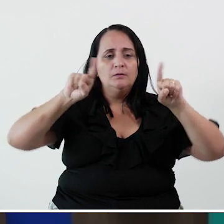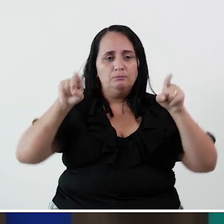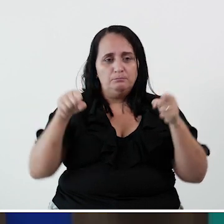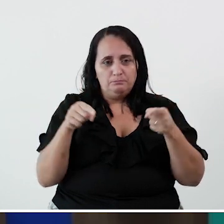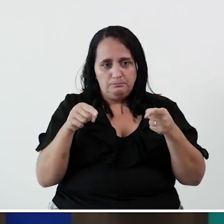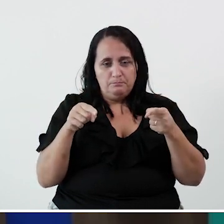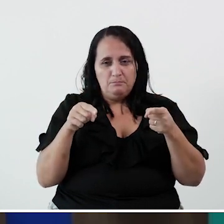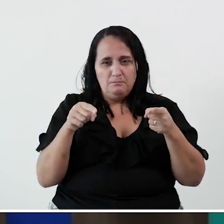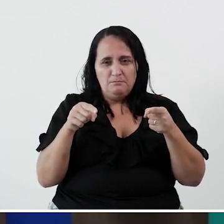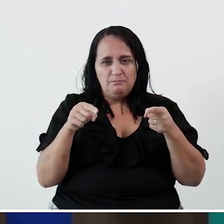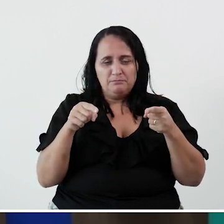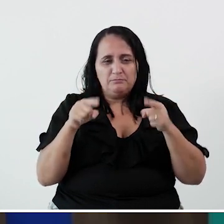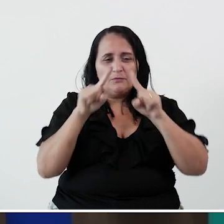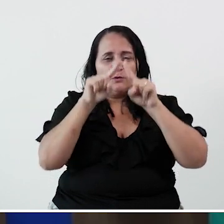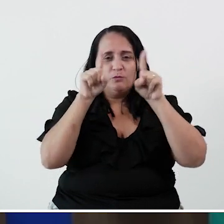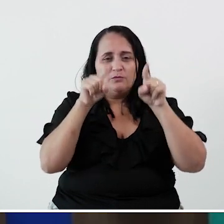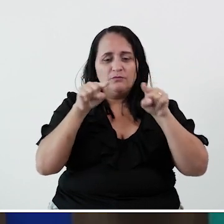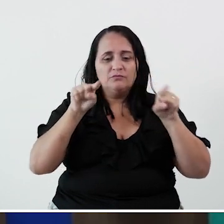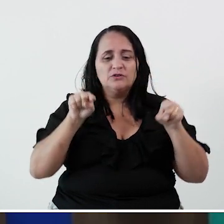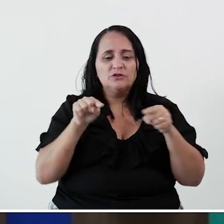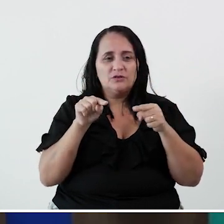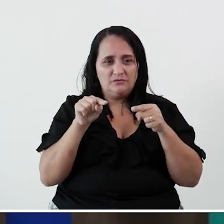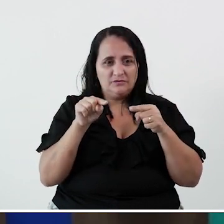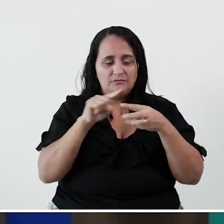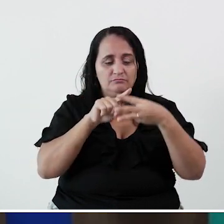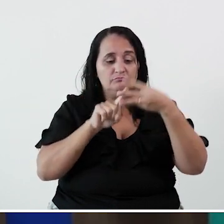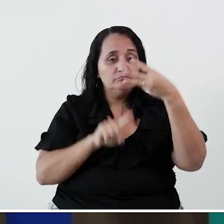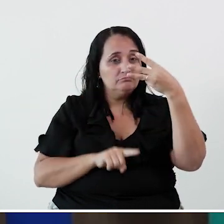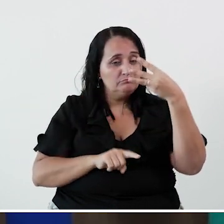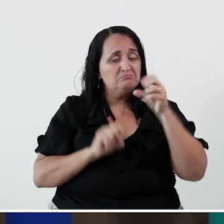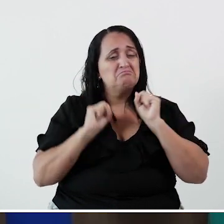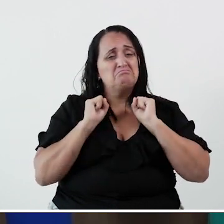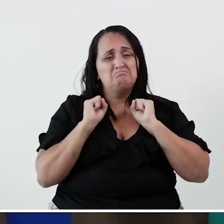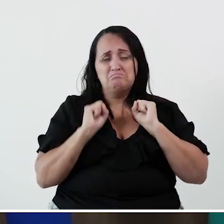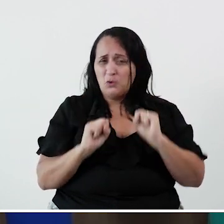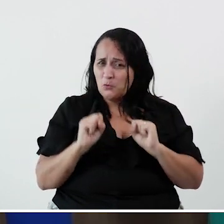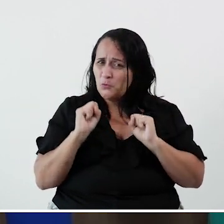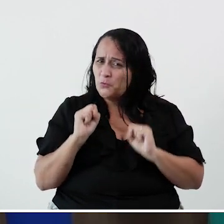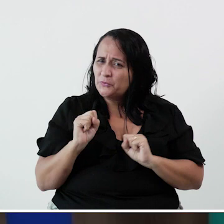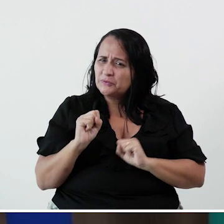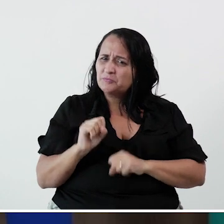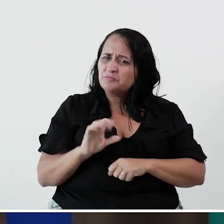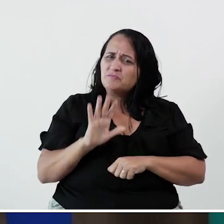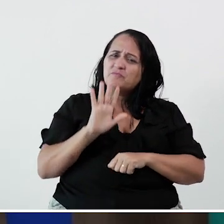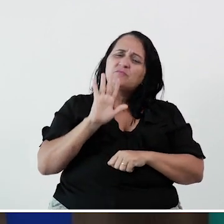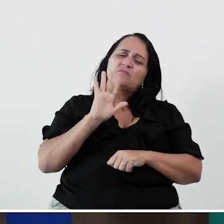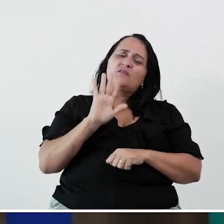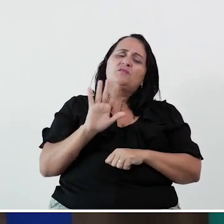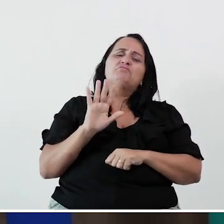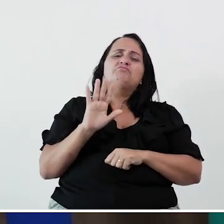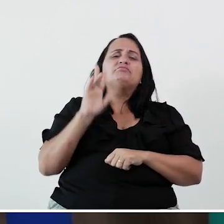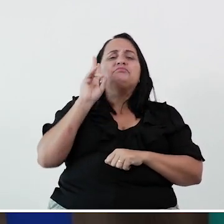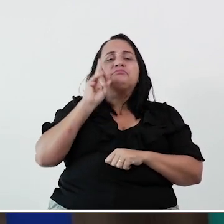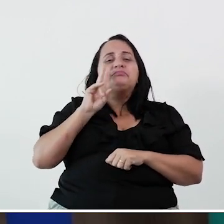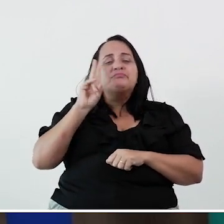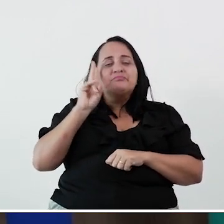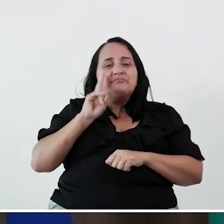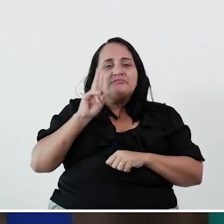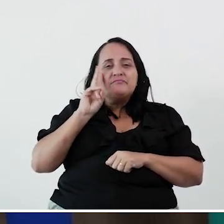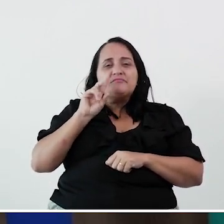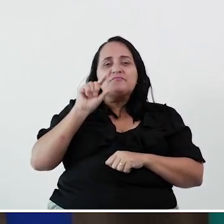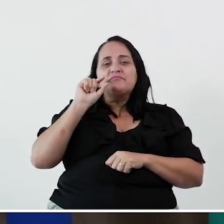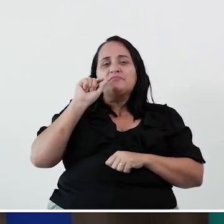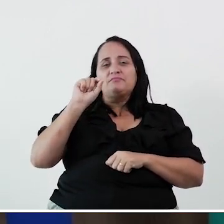parênteses ou chaves. Lembrando a você que na resolução de uma expressão